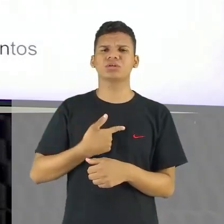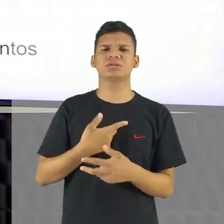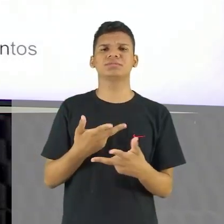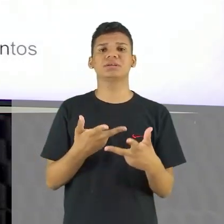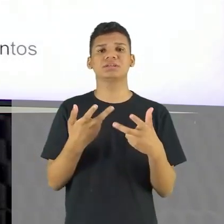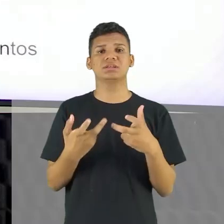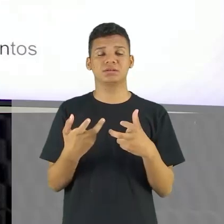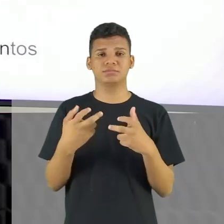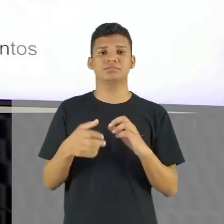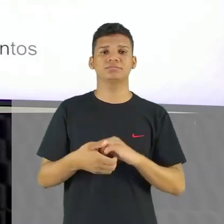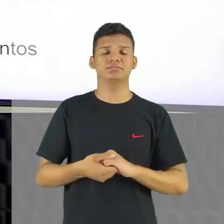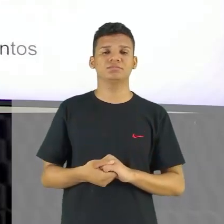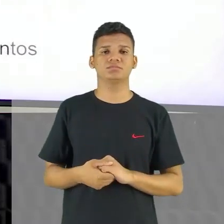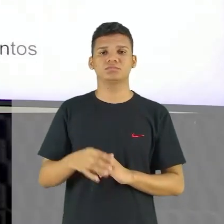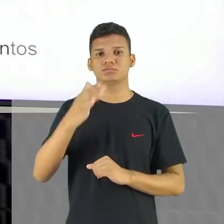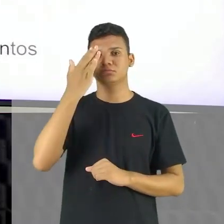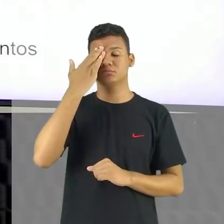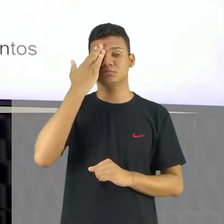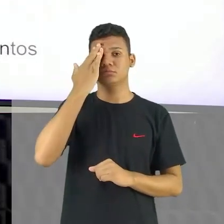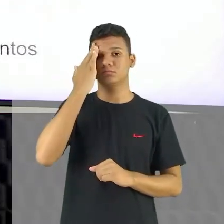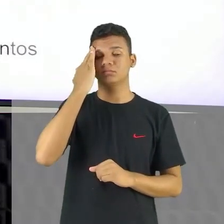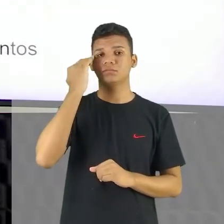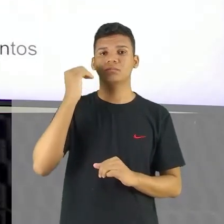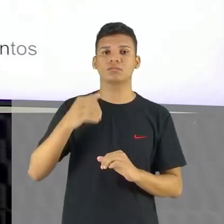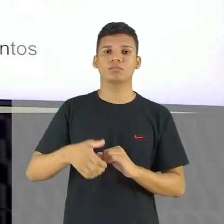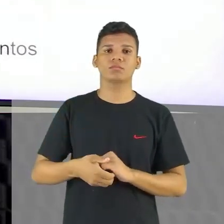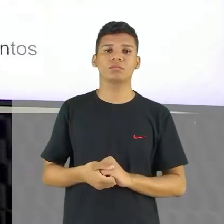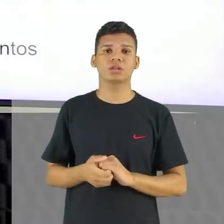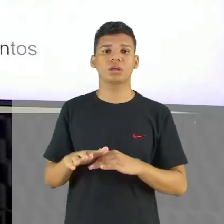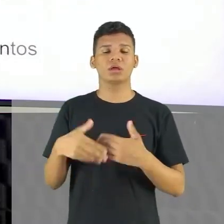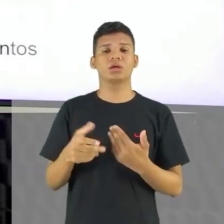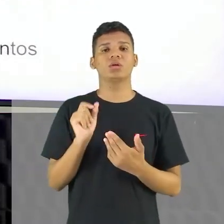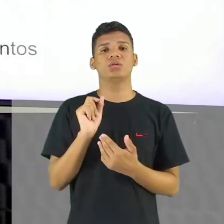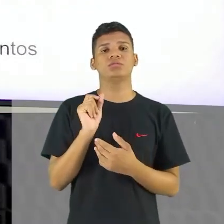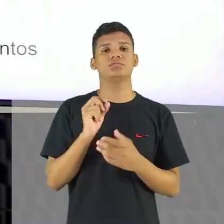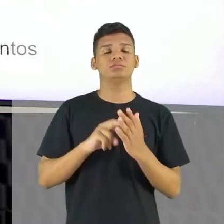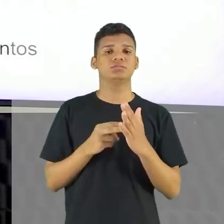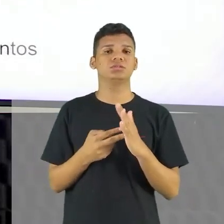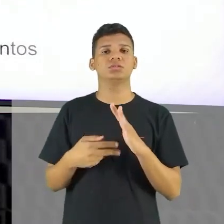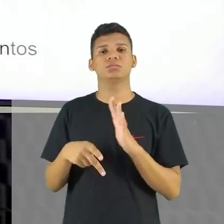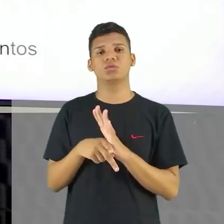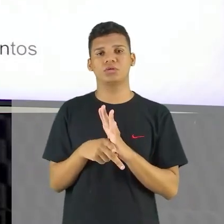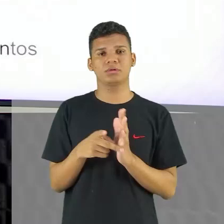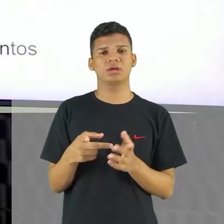são descartadas. Imutabilidade das ideias ou